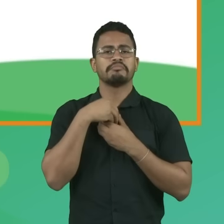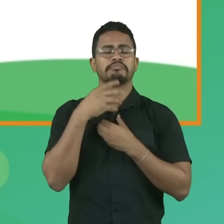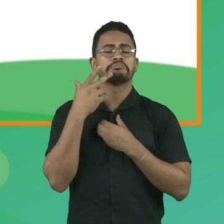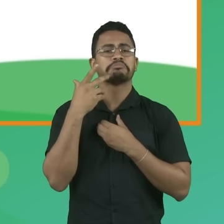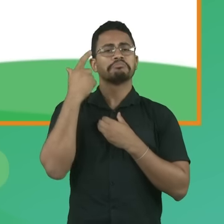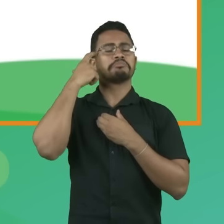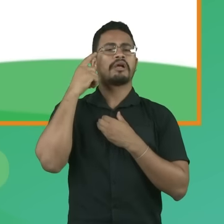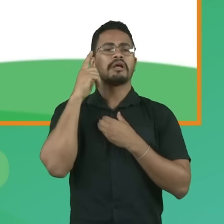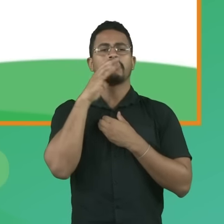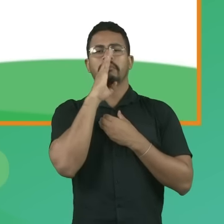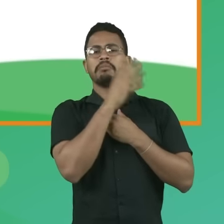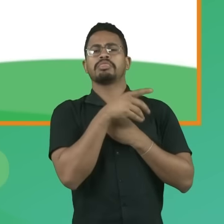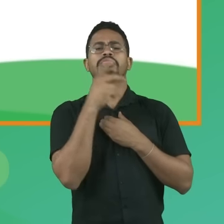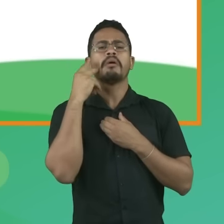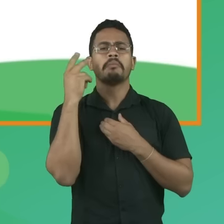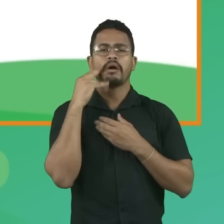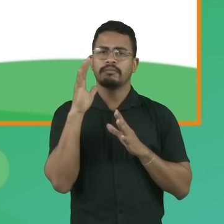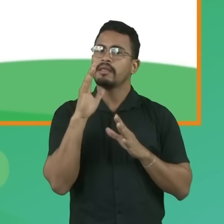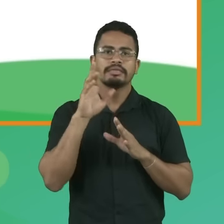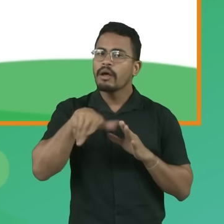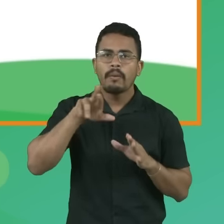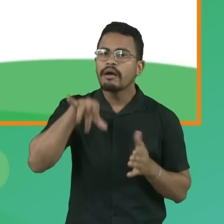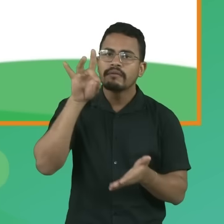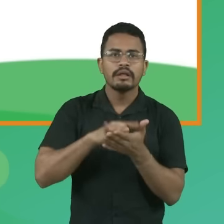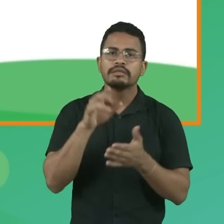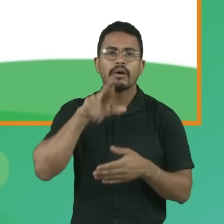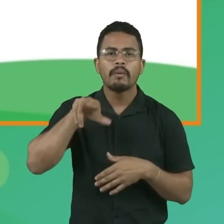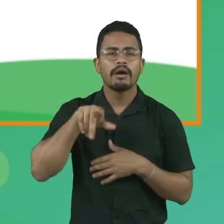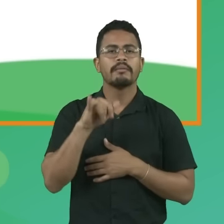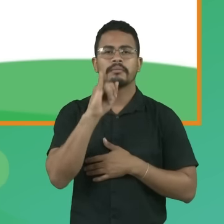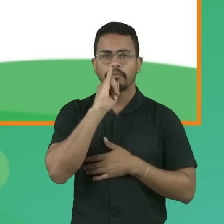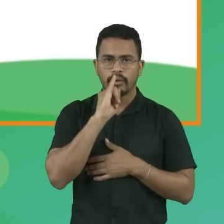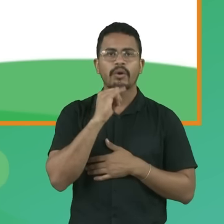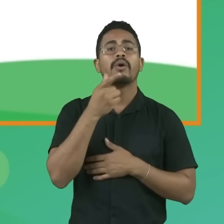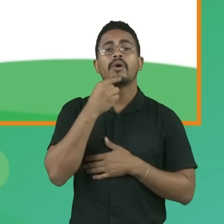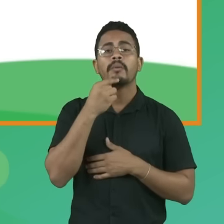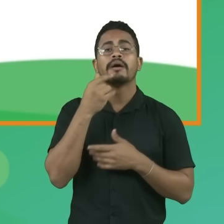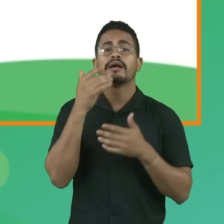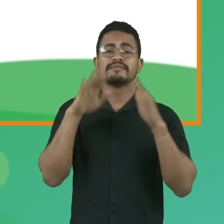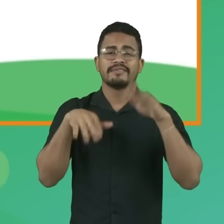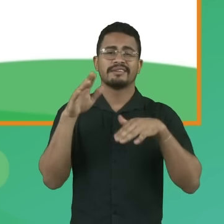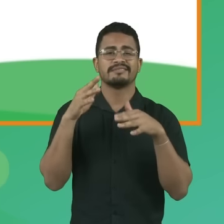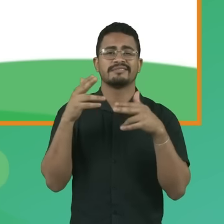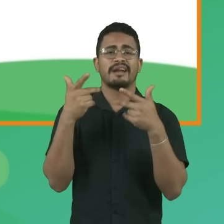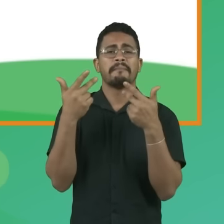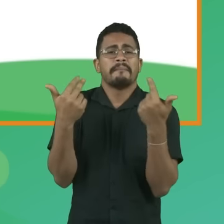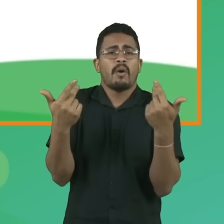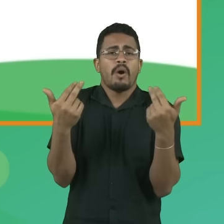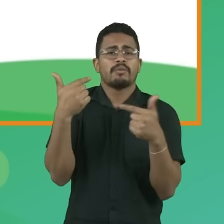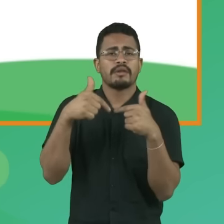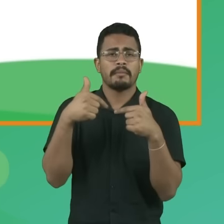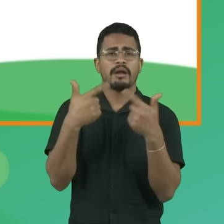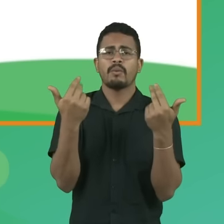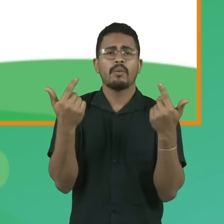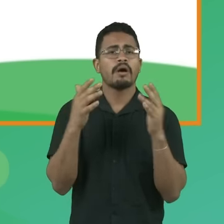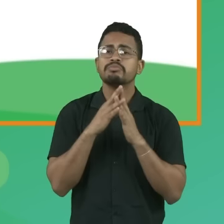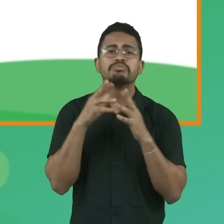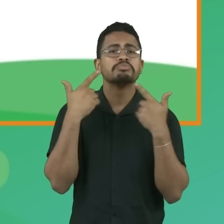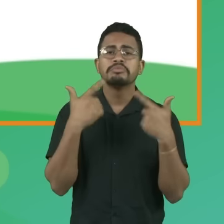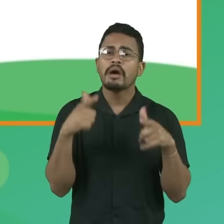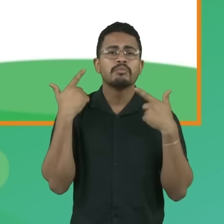normal e não é, né? Quando homens em posições semelhantes não são definidos